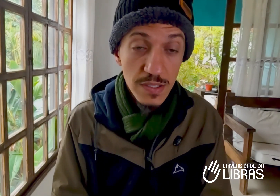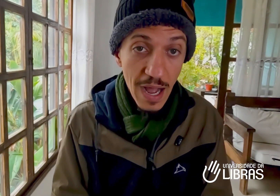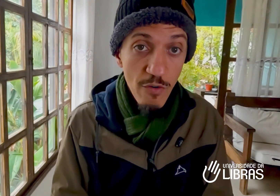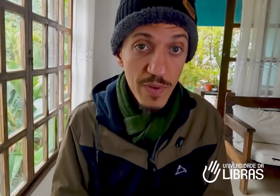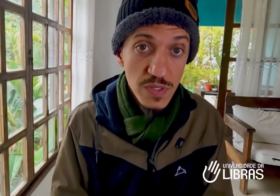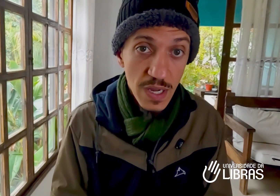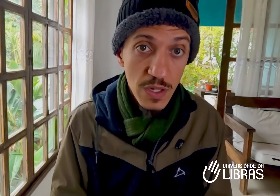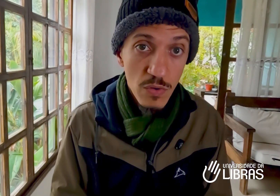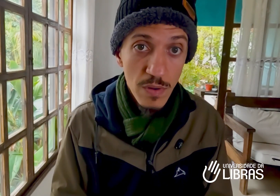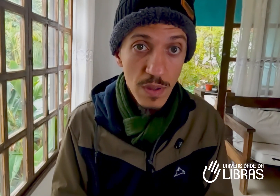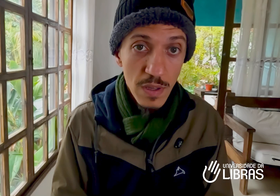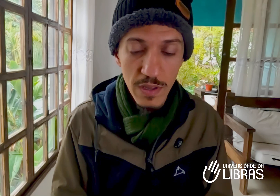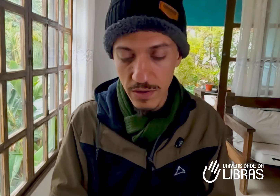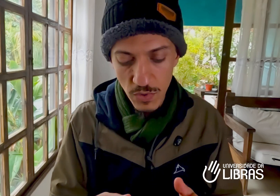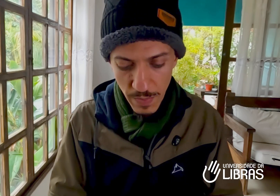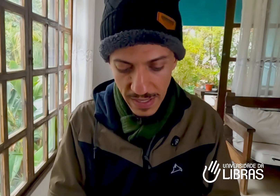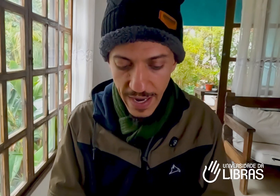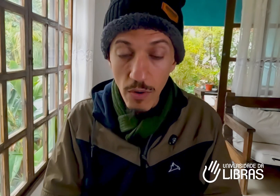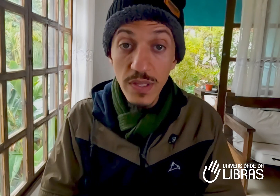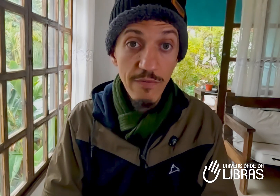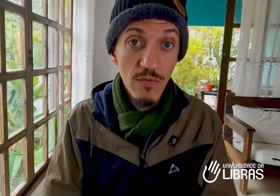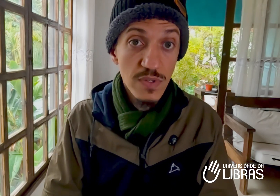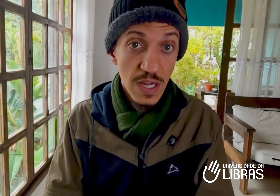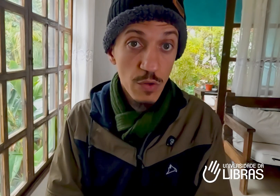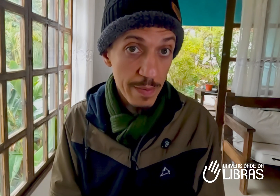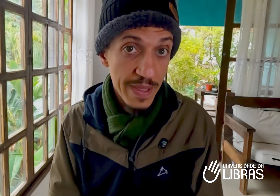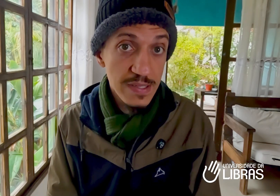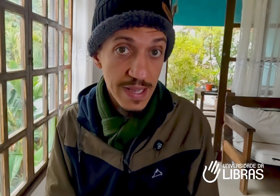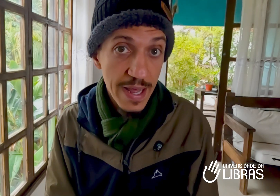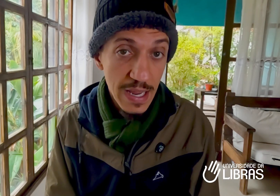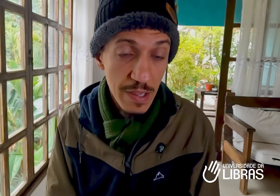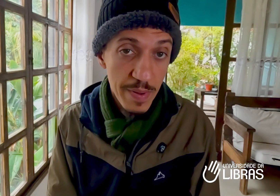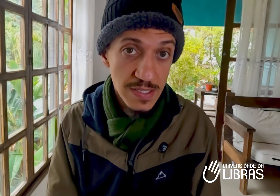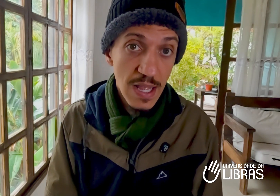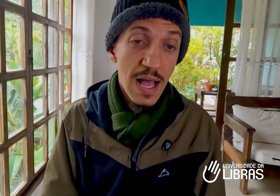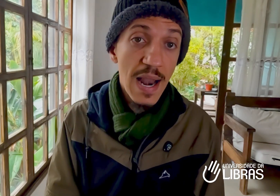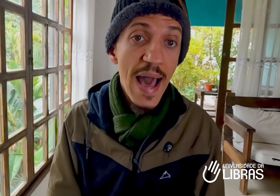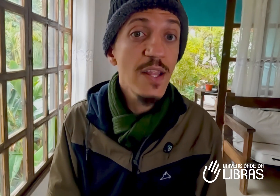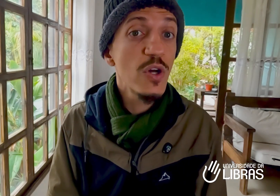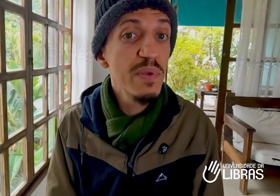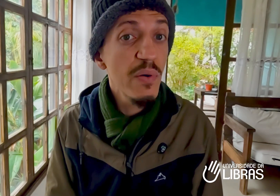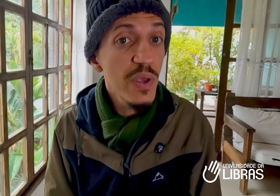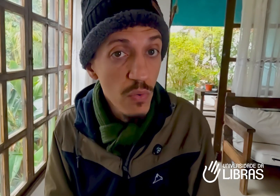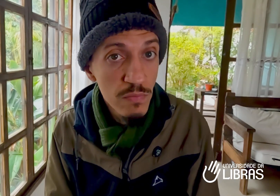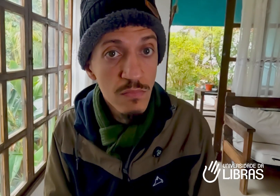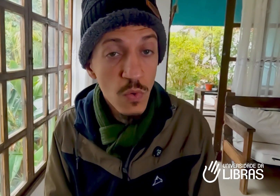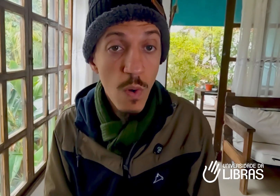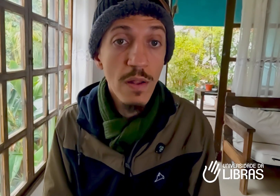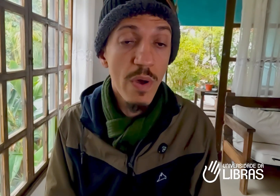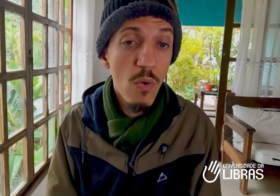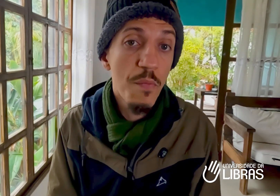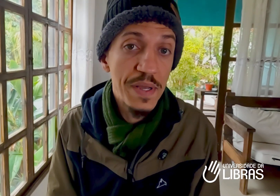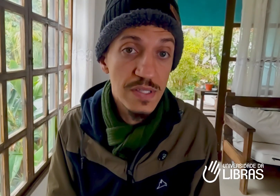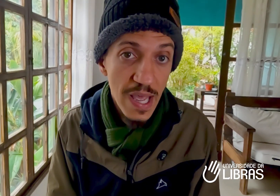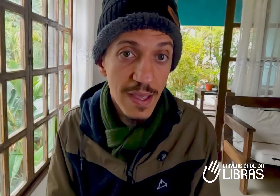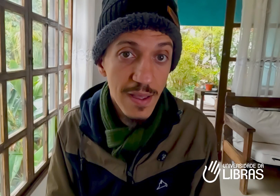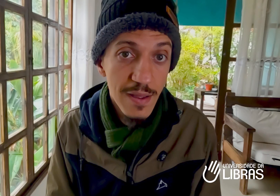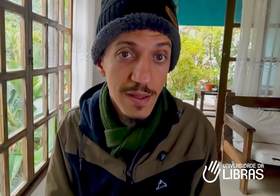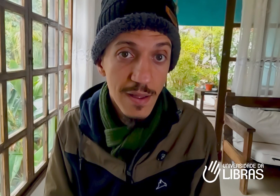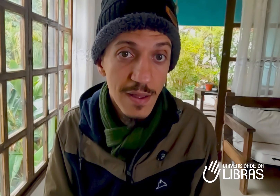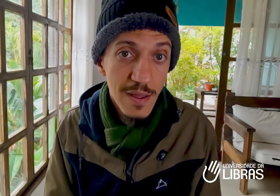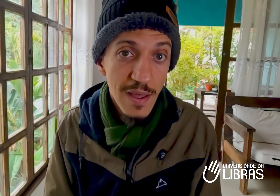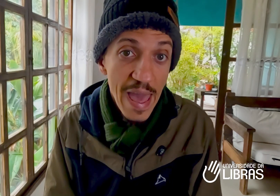que estavam me usando, o material que estavam usando para me ensinar a Libras lá em 2001, quando eu